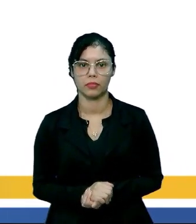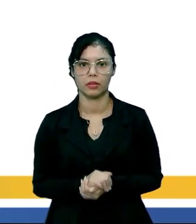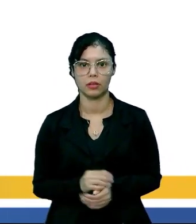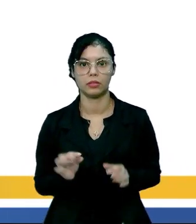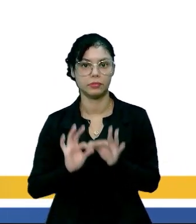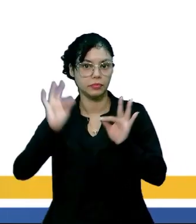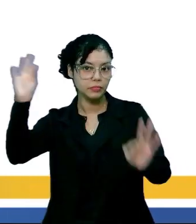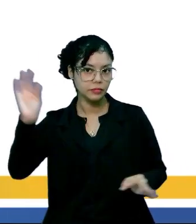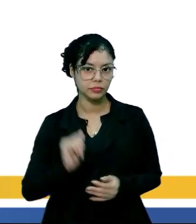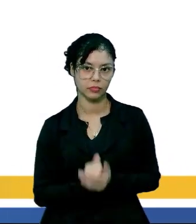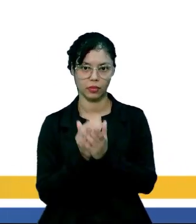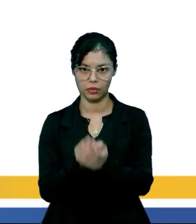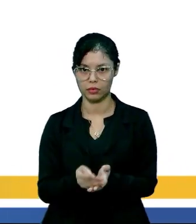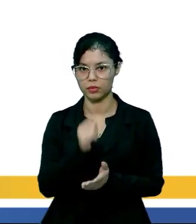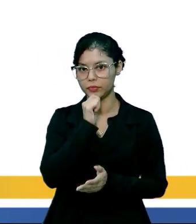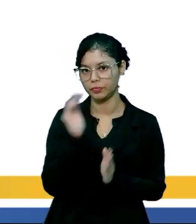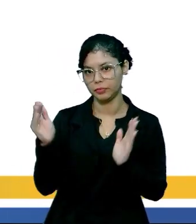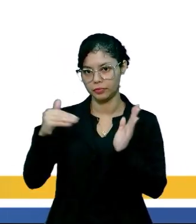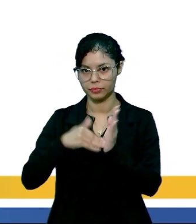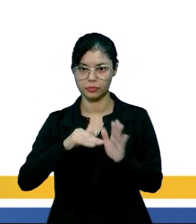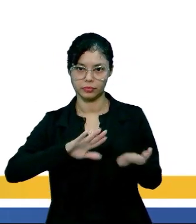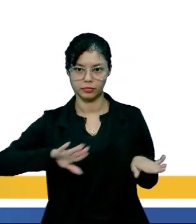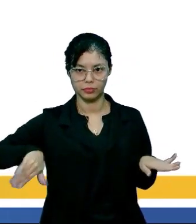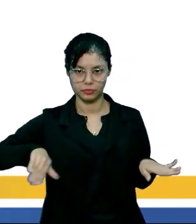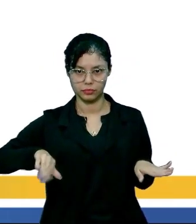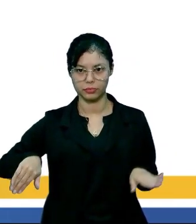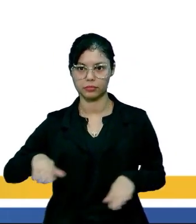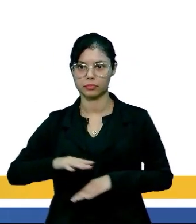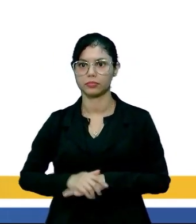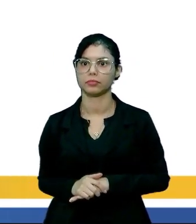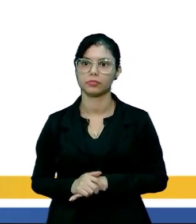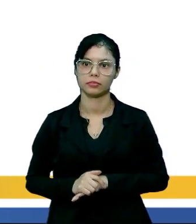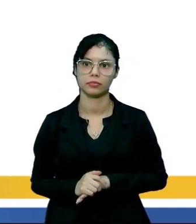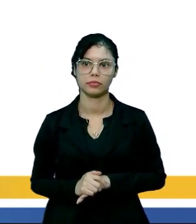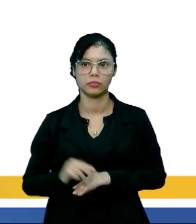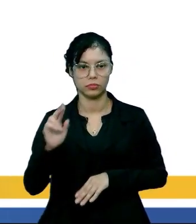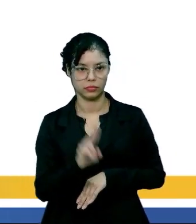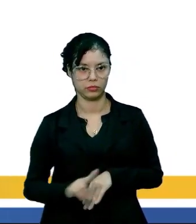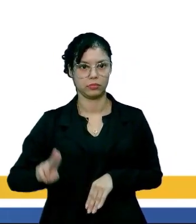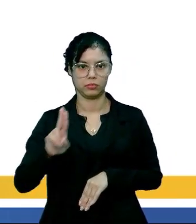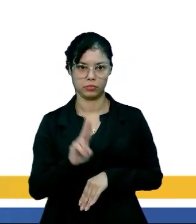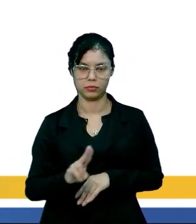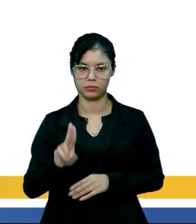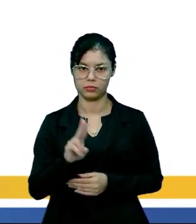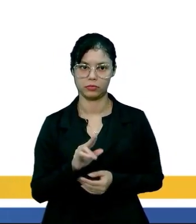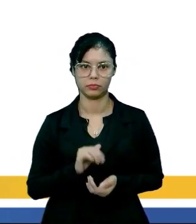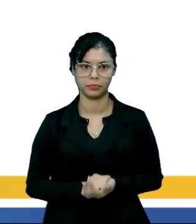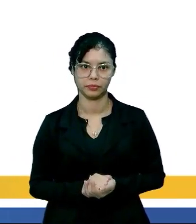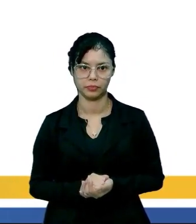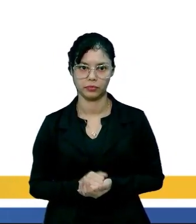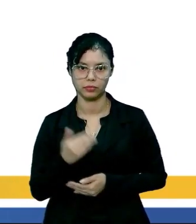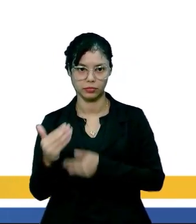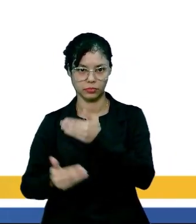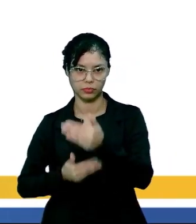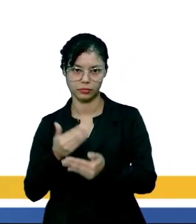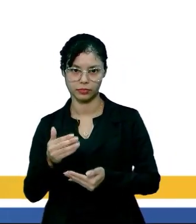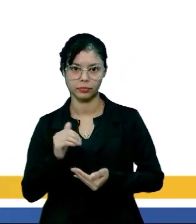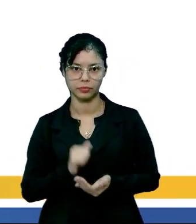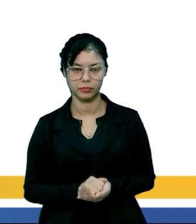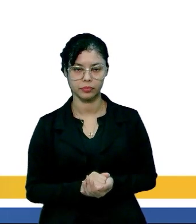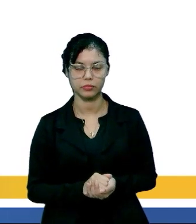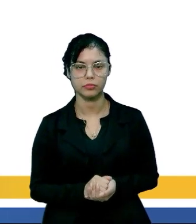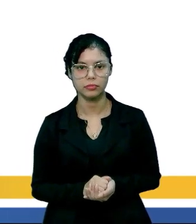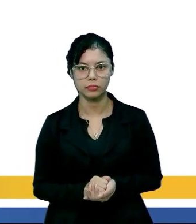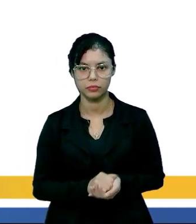Para determinar a distância de um barco até a praia, o navegante utilizou o